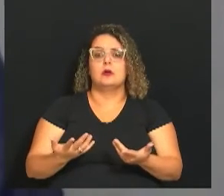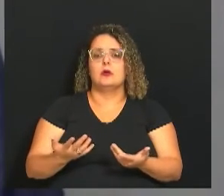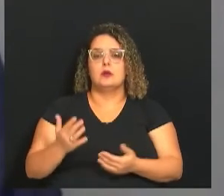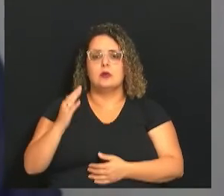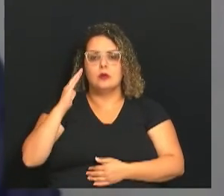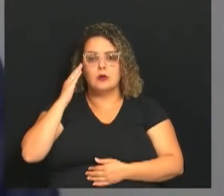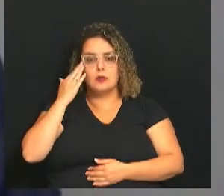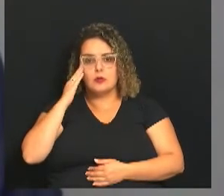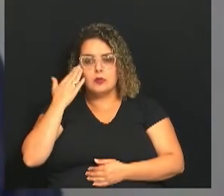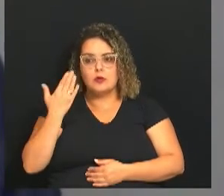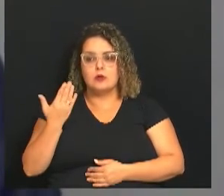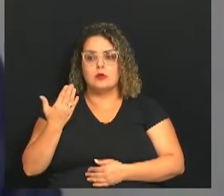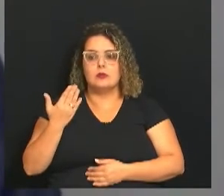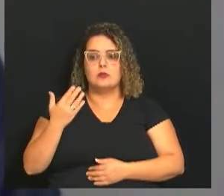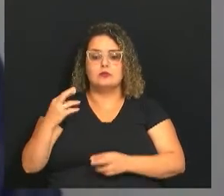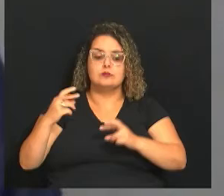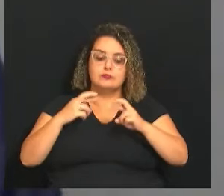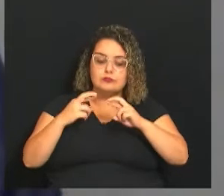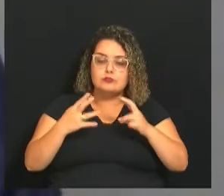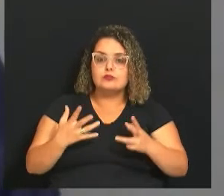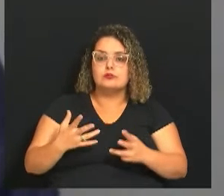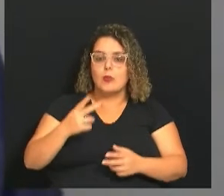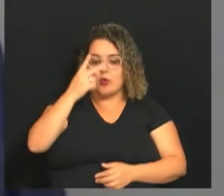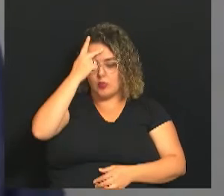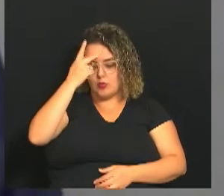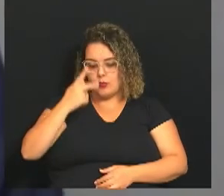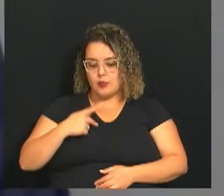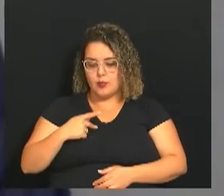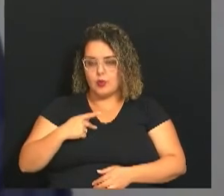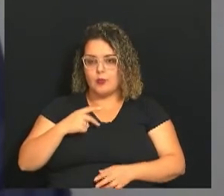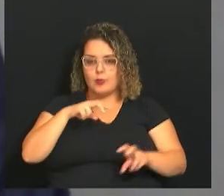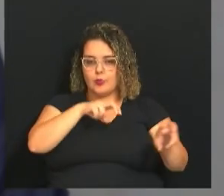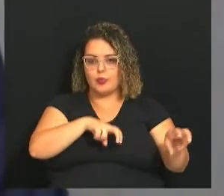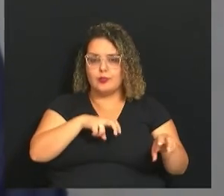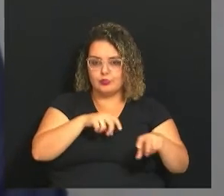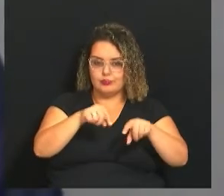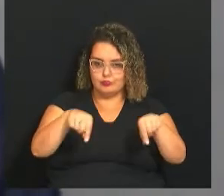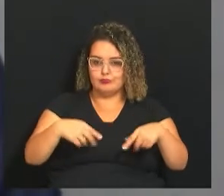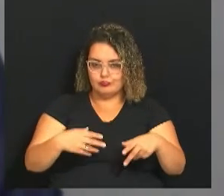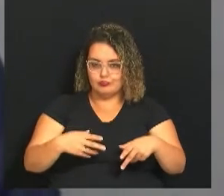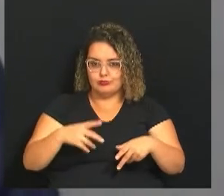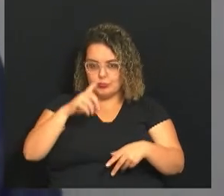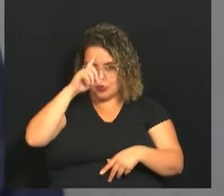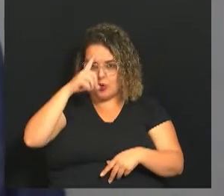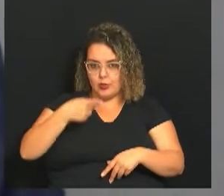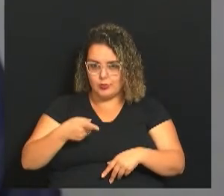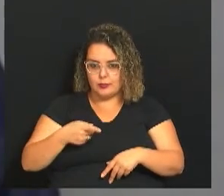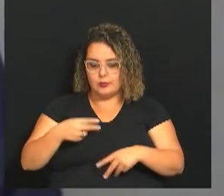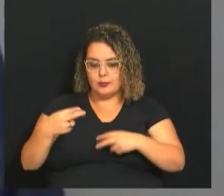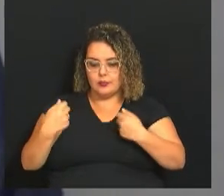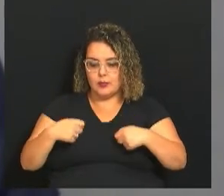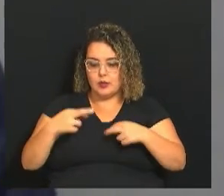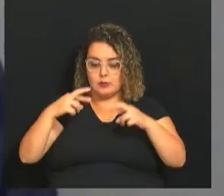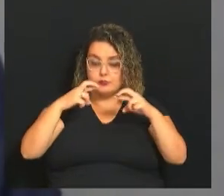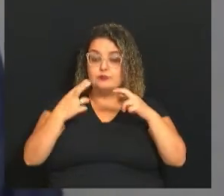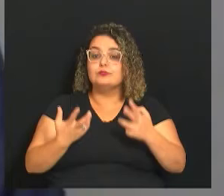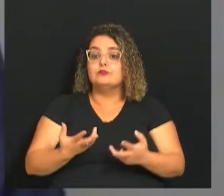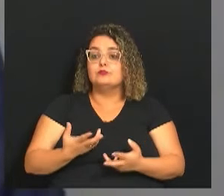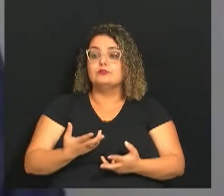empregador tinha que ter fiscalizado. Então, mesmo em casos que a gente não verifica o que poderia ter sido